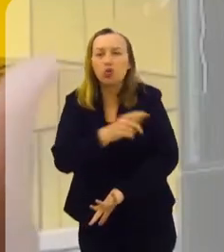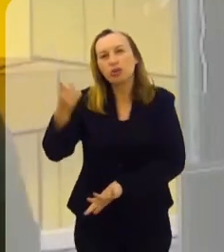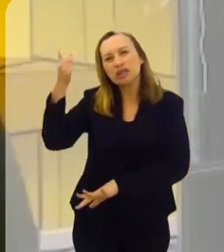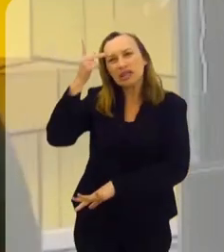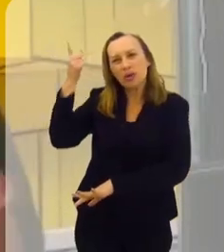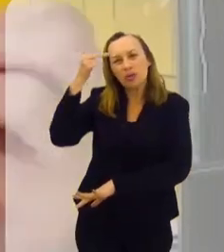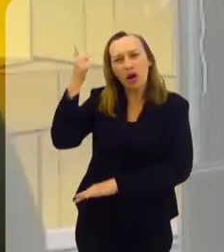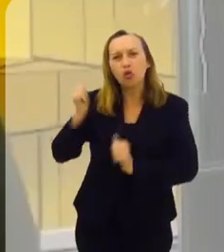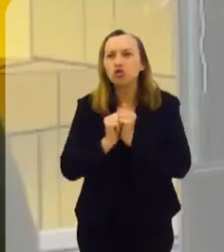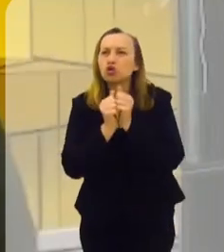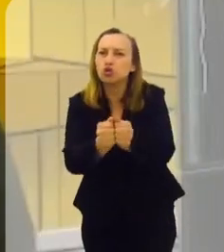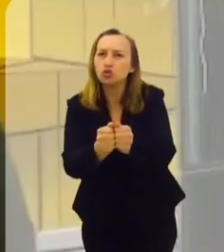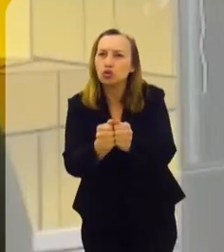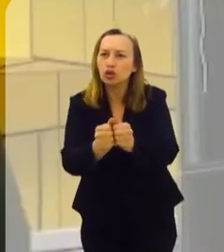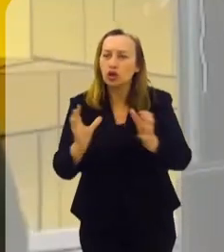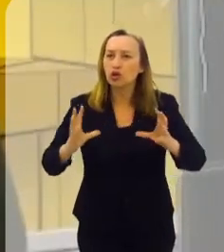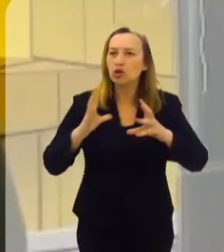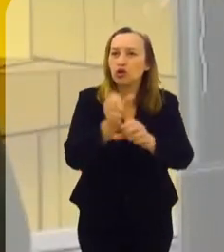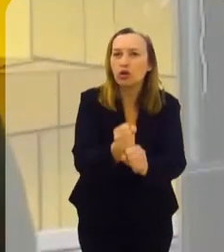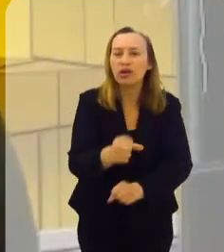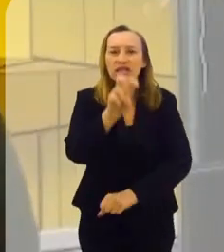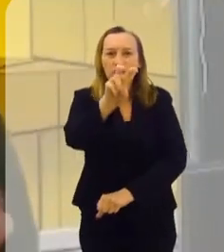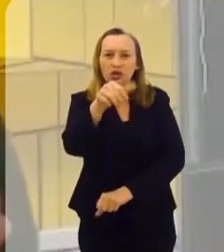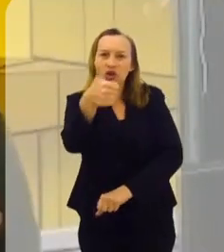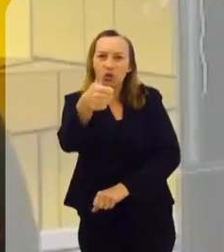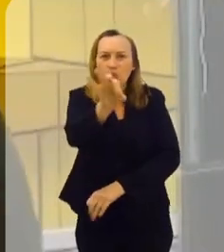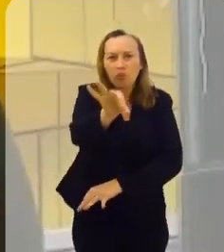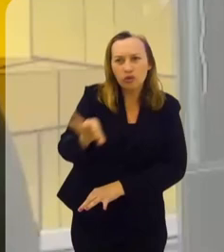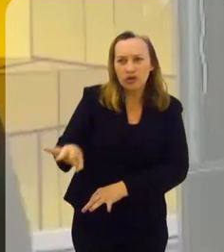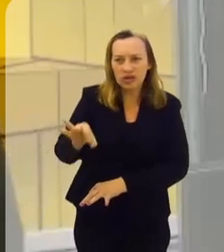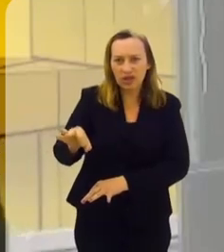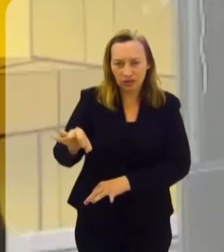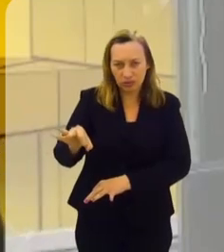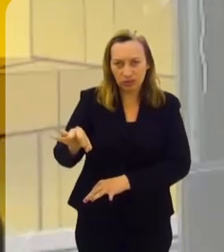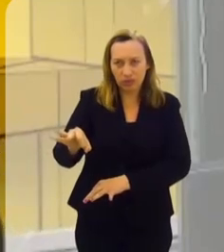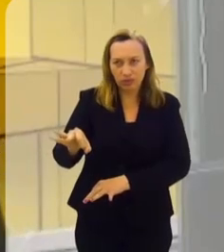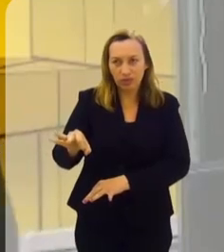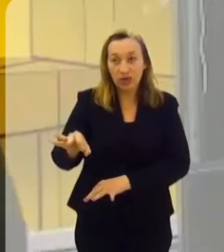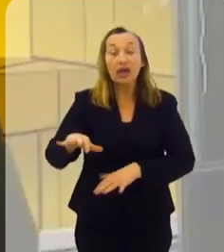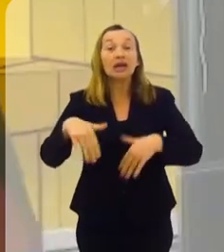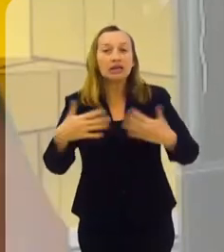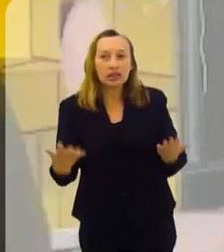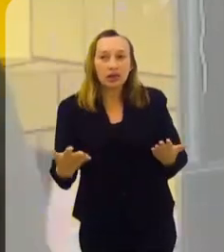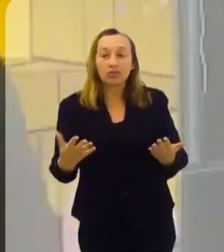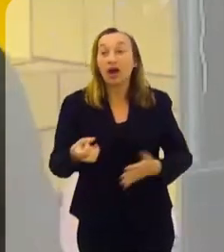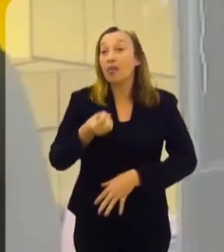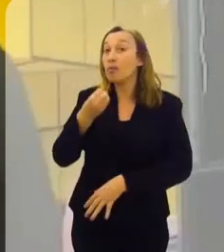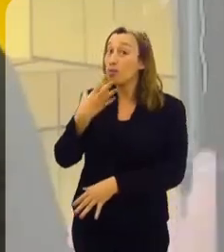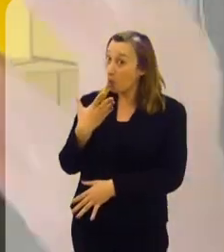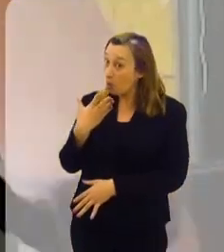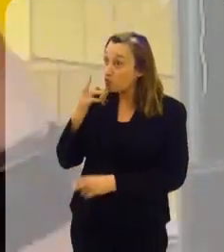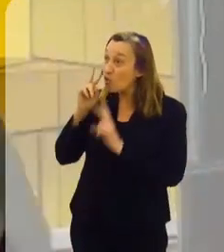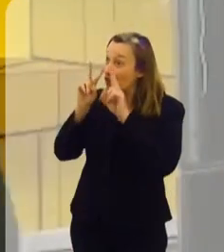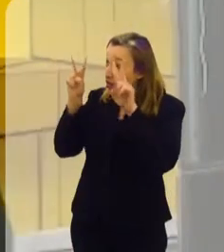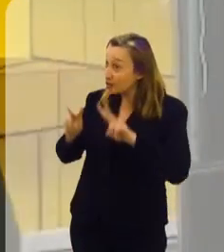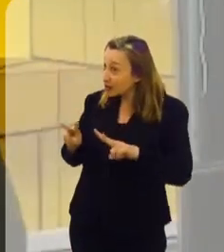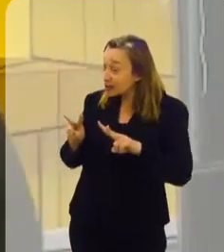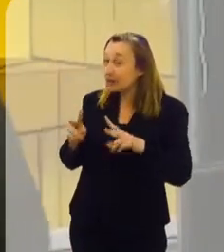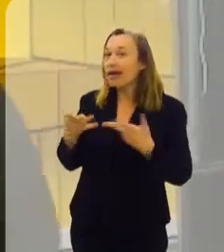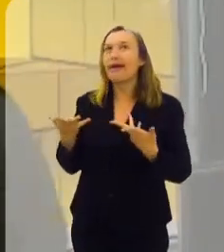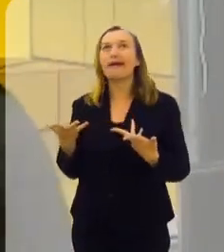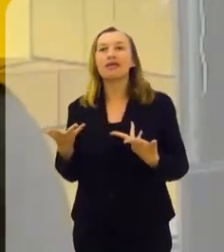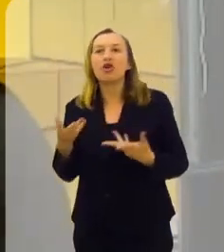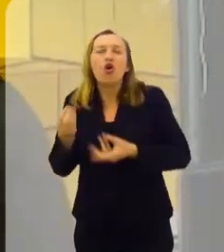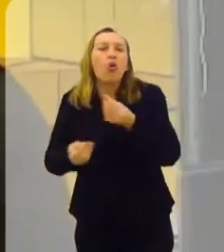Rio e São Paulo juntos somam 51% dos vínculos. Então, por um lado, isso é bom, né? Olhando